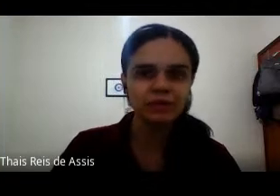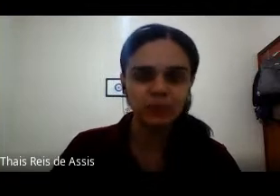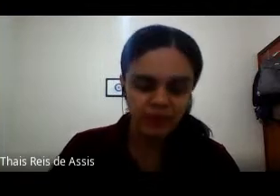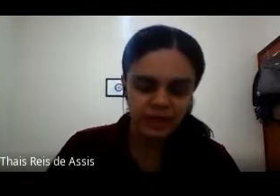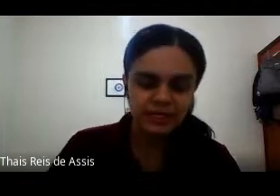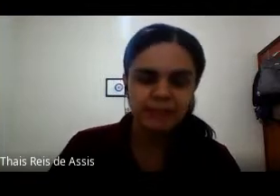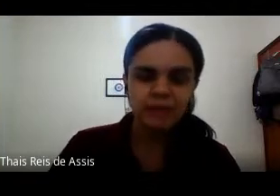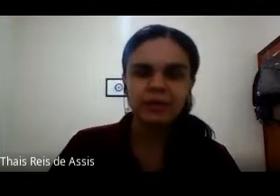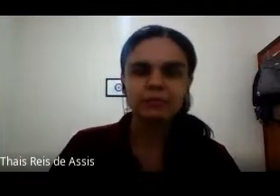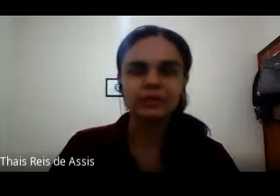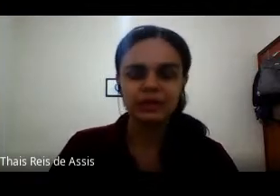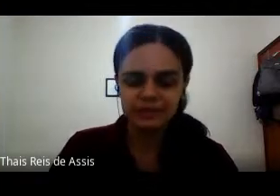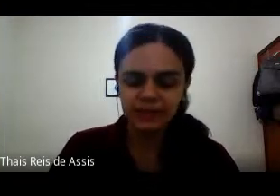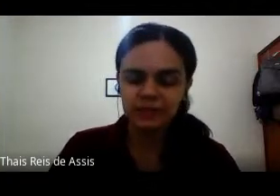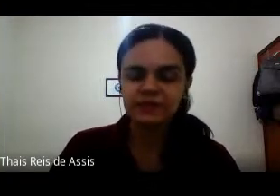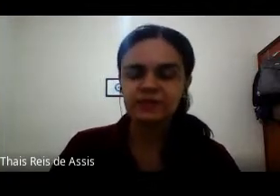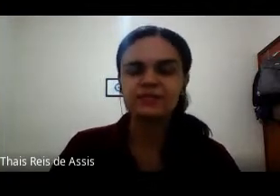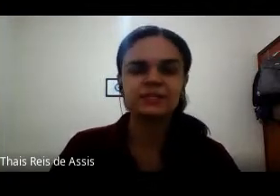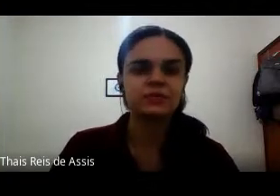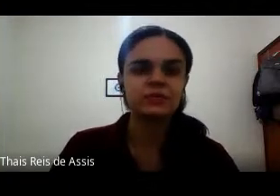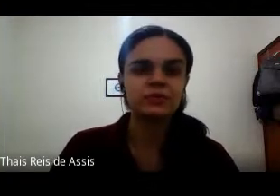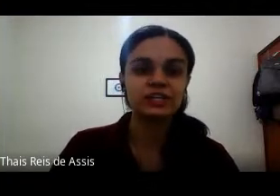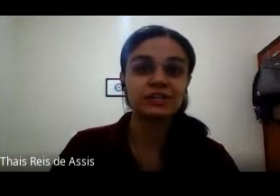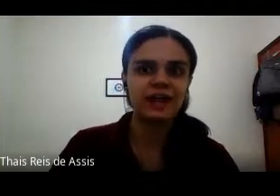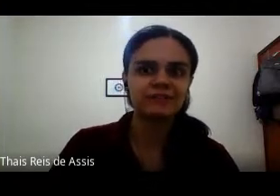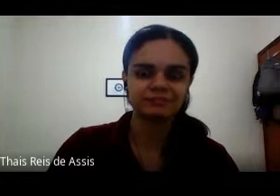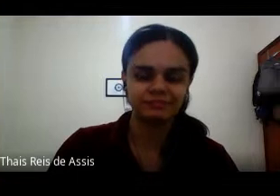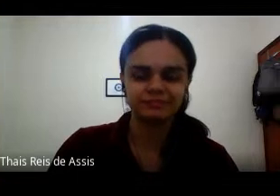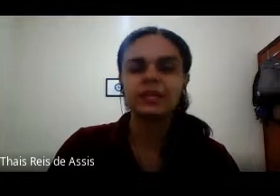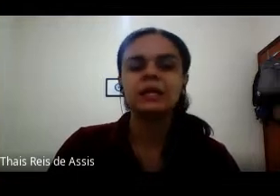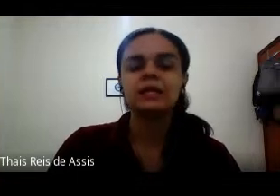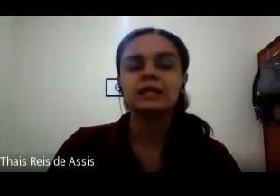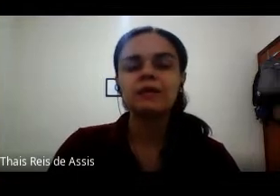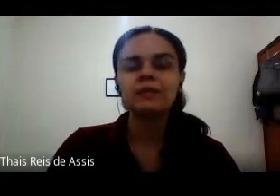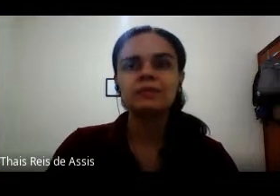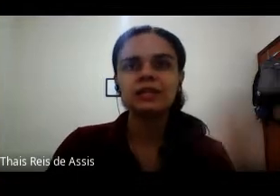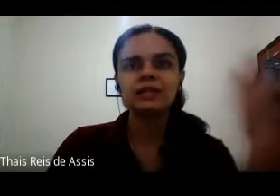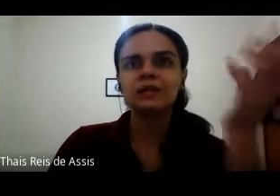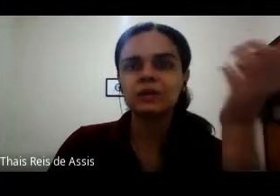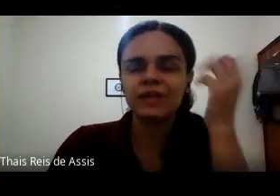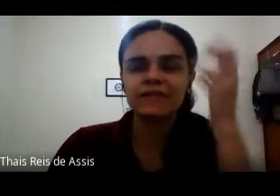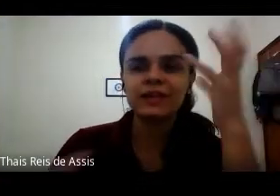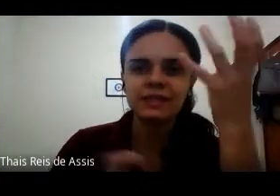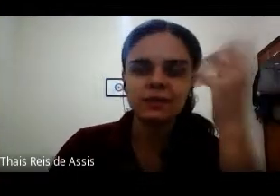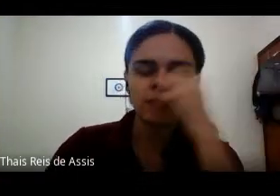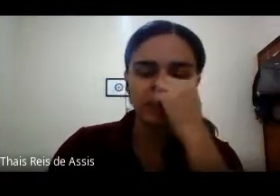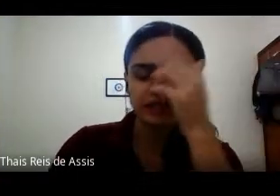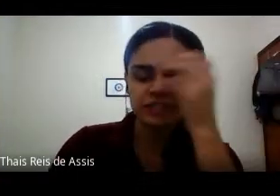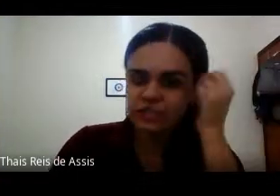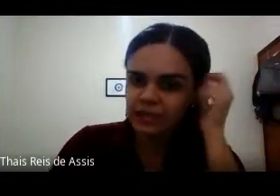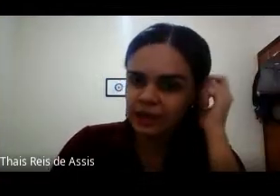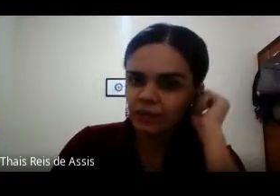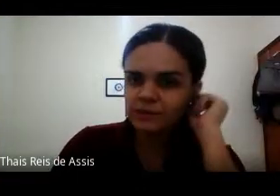computador, saber operar o programa, saber o que fazer se o caixa trava. Então, na medida que a tecnologia ela vai sendo